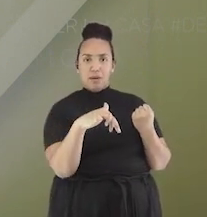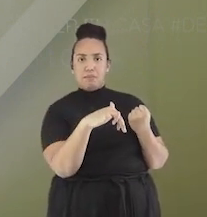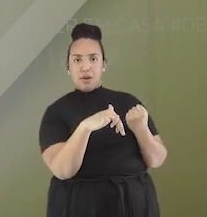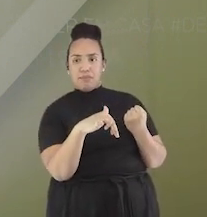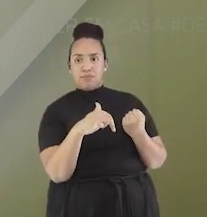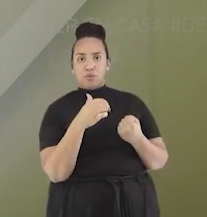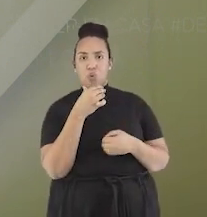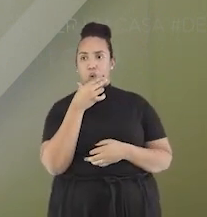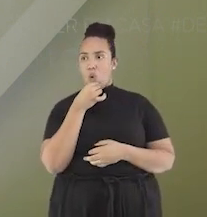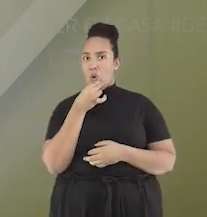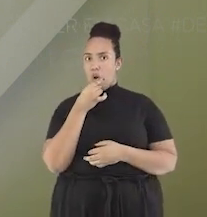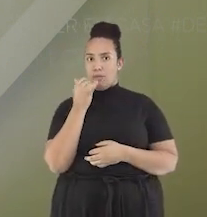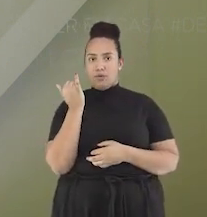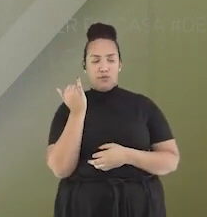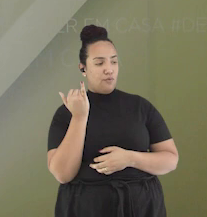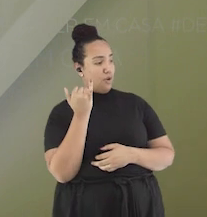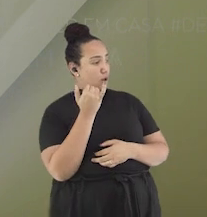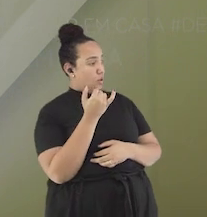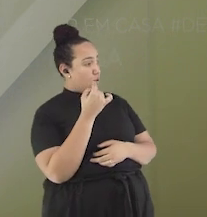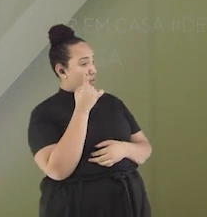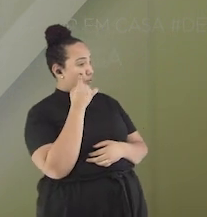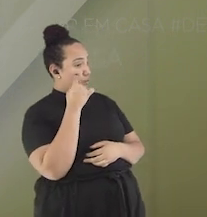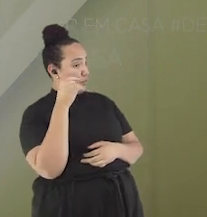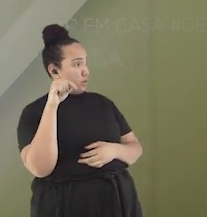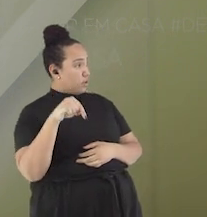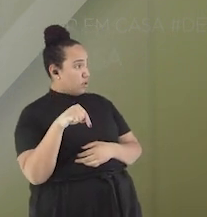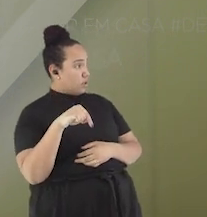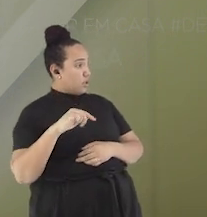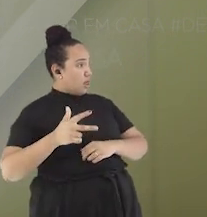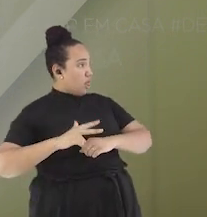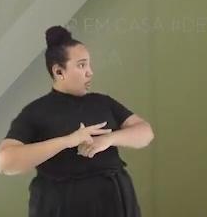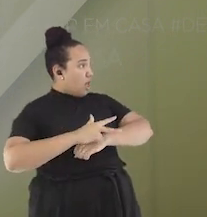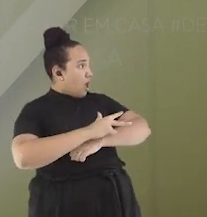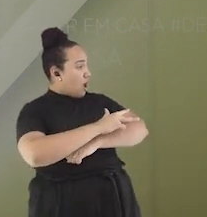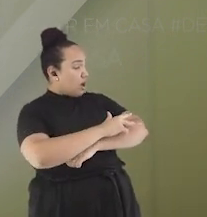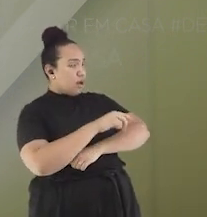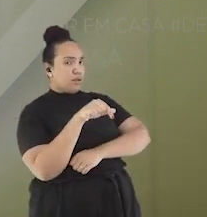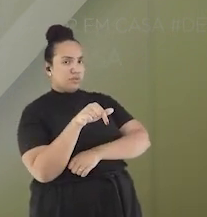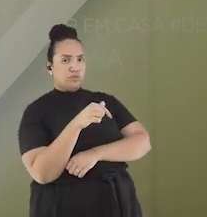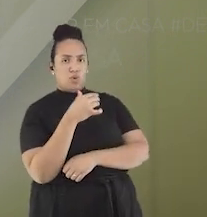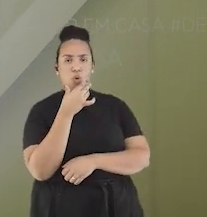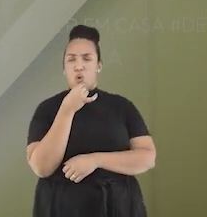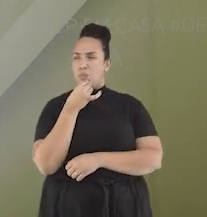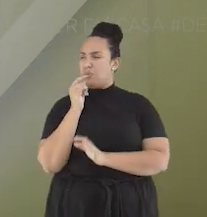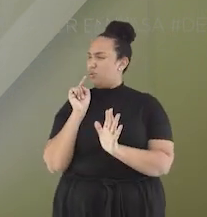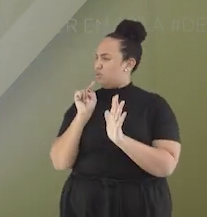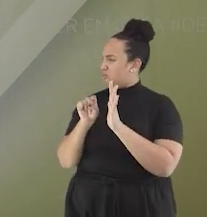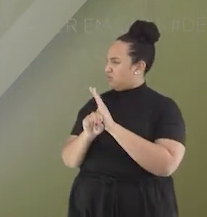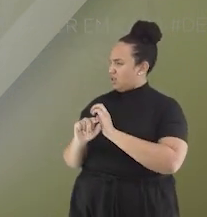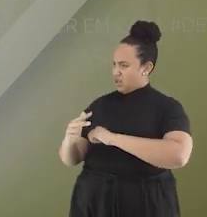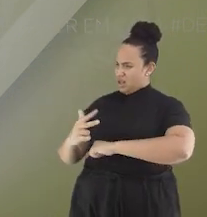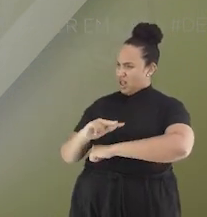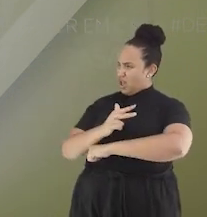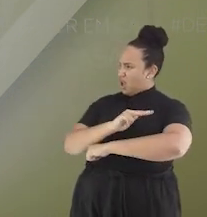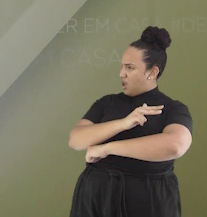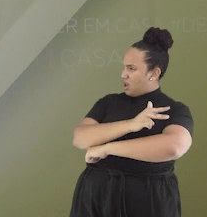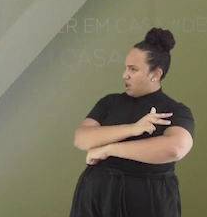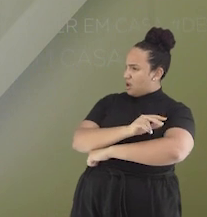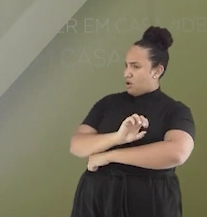frente do carro. Um dos compadres falou, passou um lagarto ali. O outro